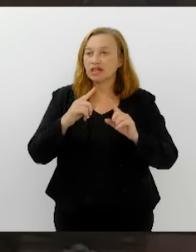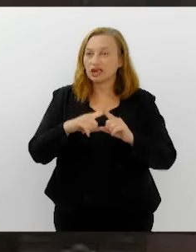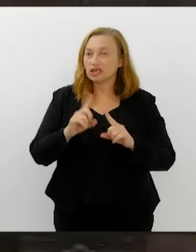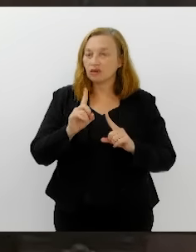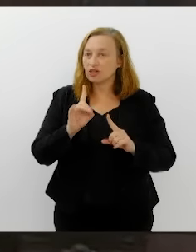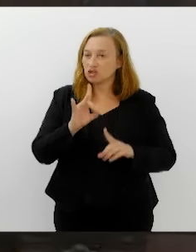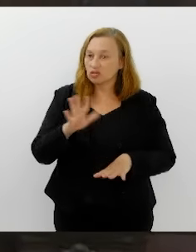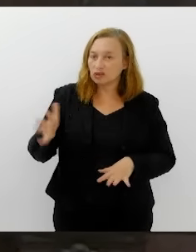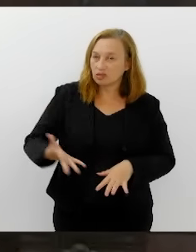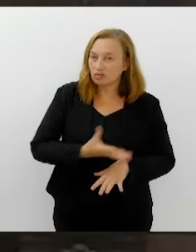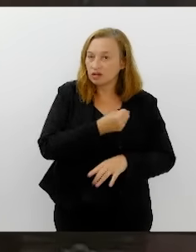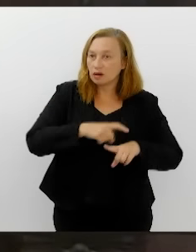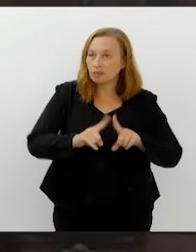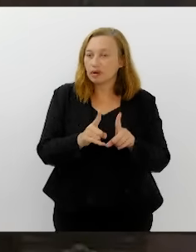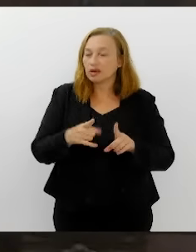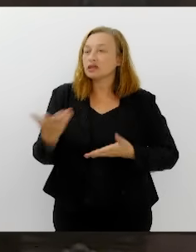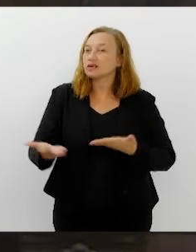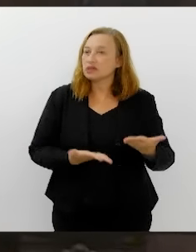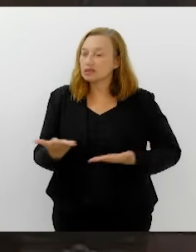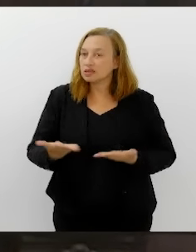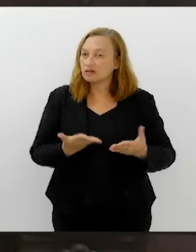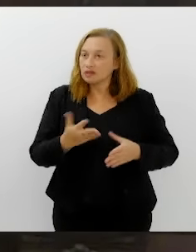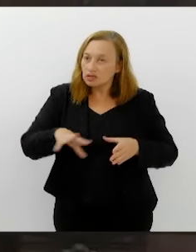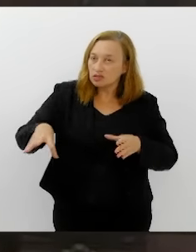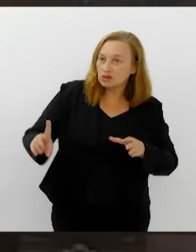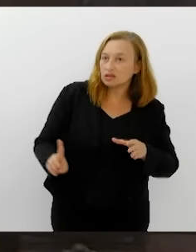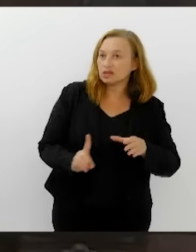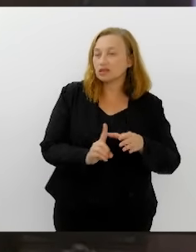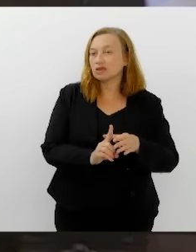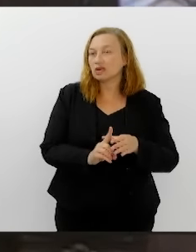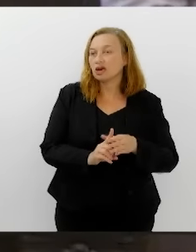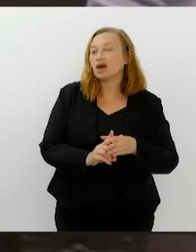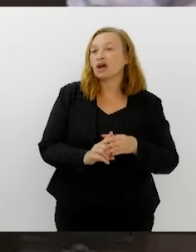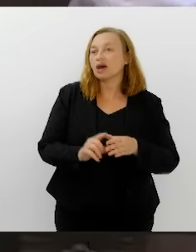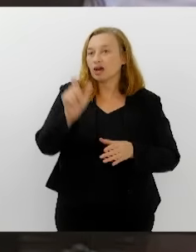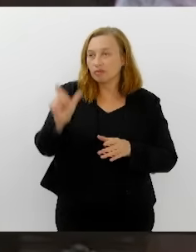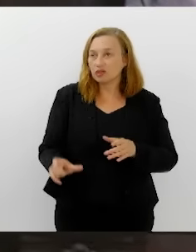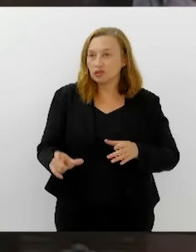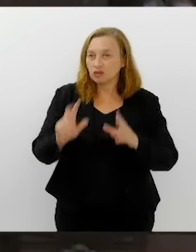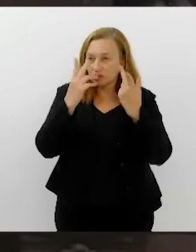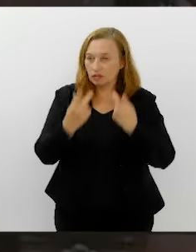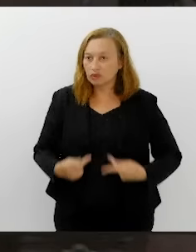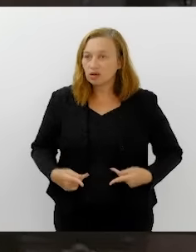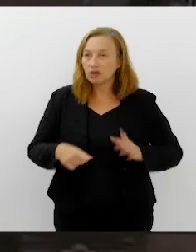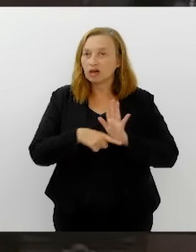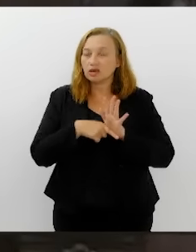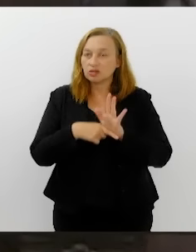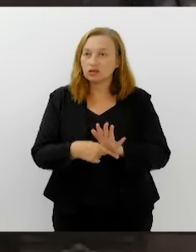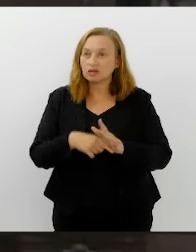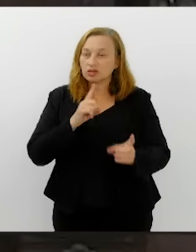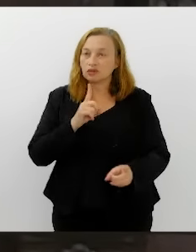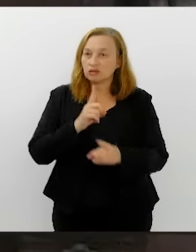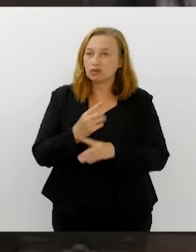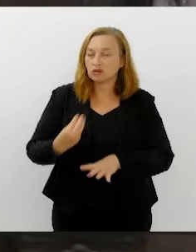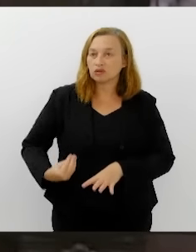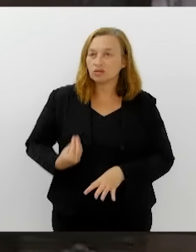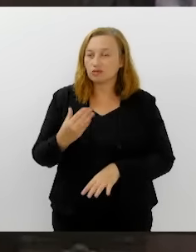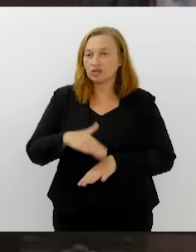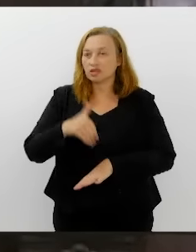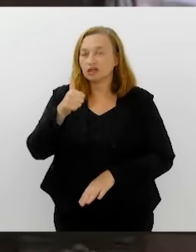salvação, mas de serviço integral à pessoa humana, ajudando-a a reencontrar sua verdadeira